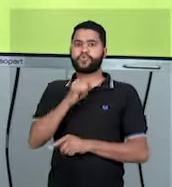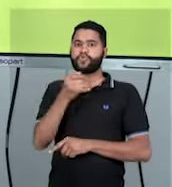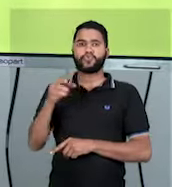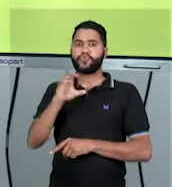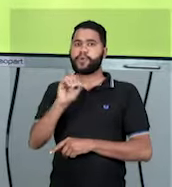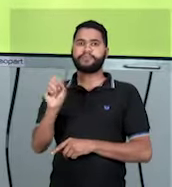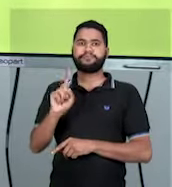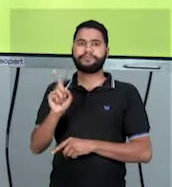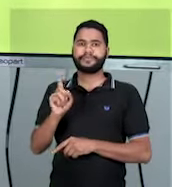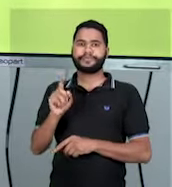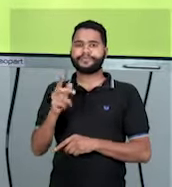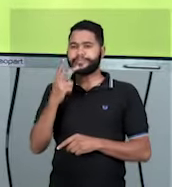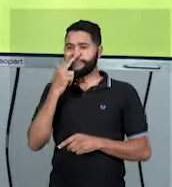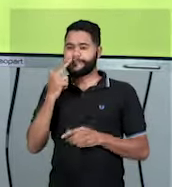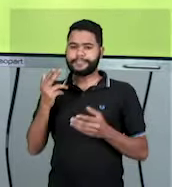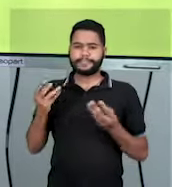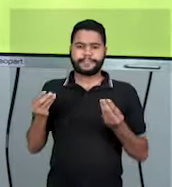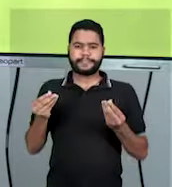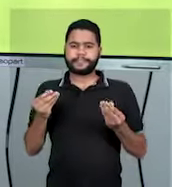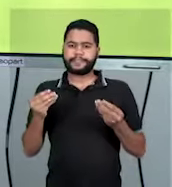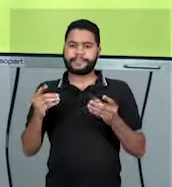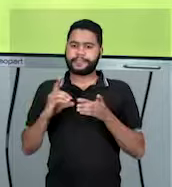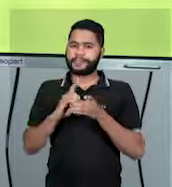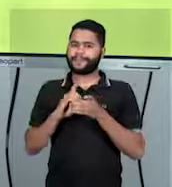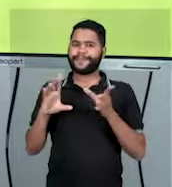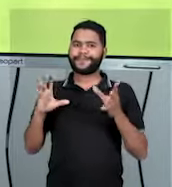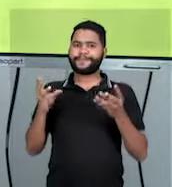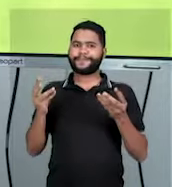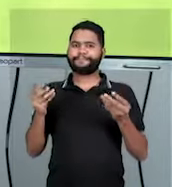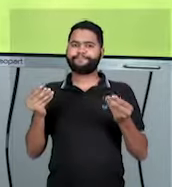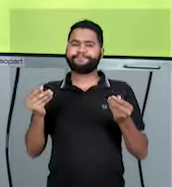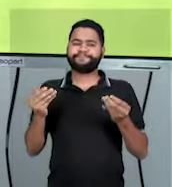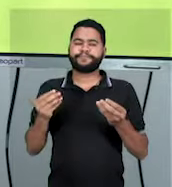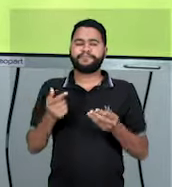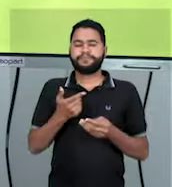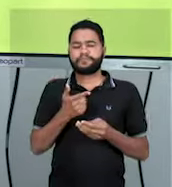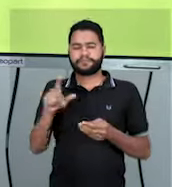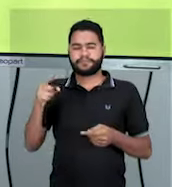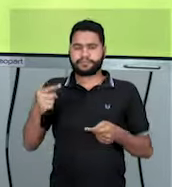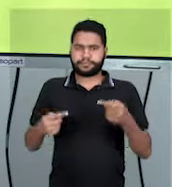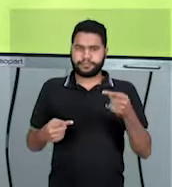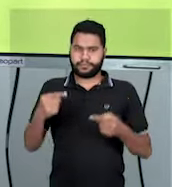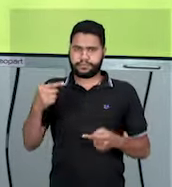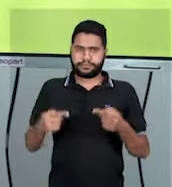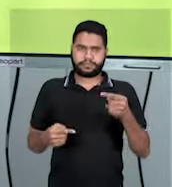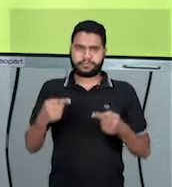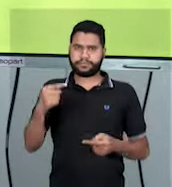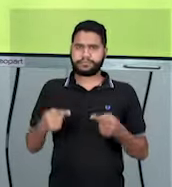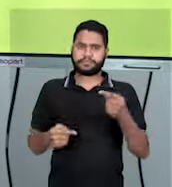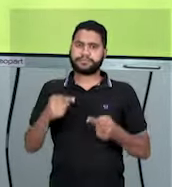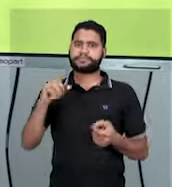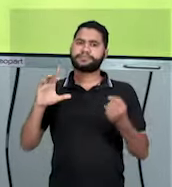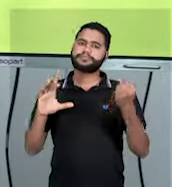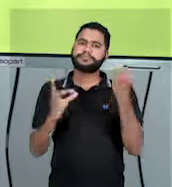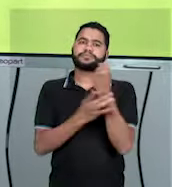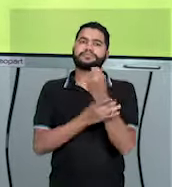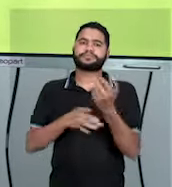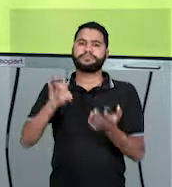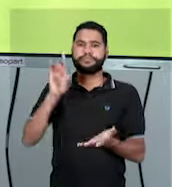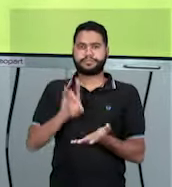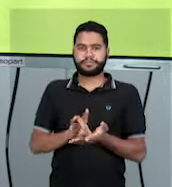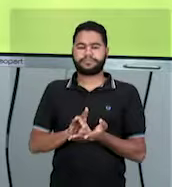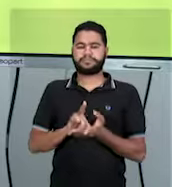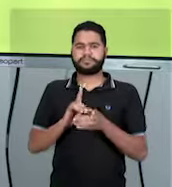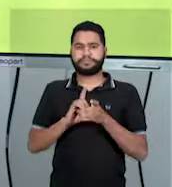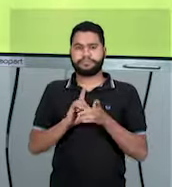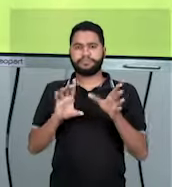então uma quebra no sistema democrático brasileiro. Outros políticos, para garantir a legalidade da democracia